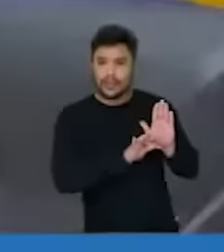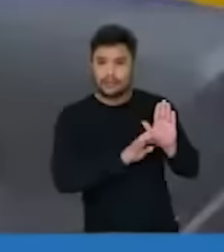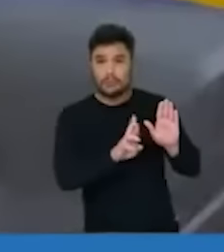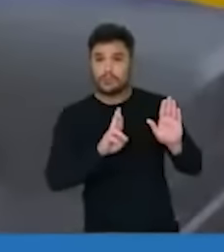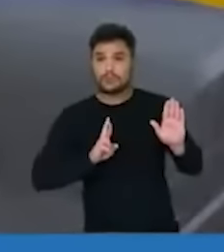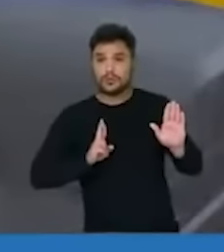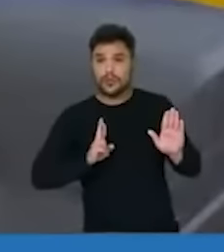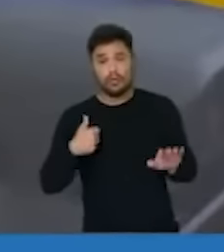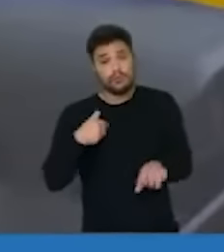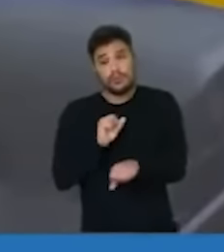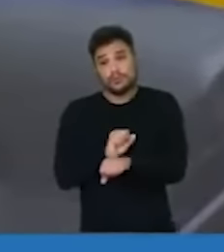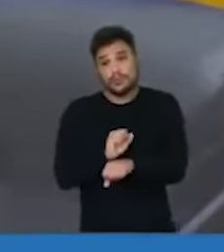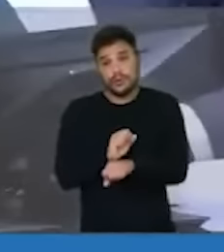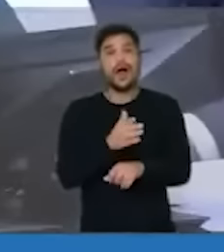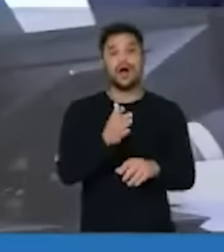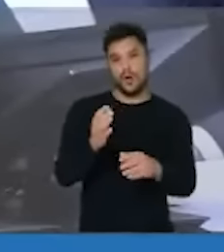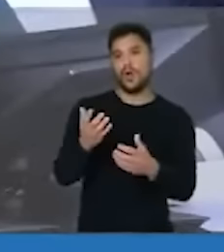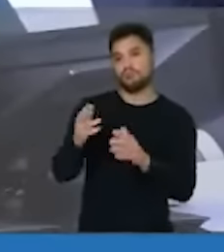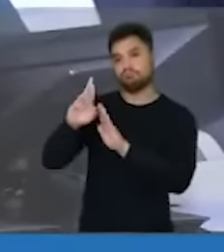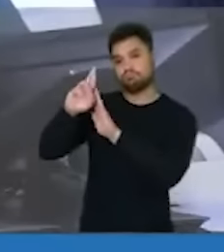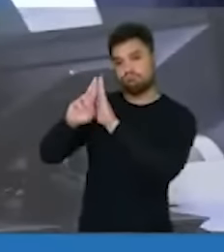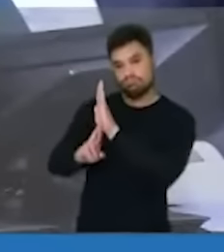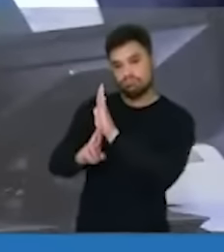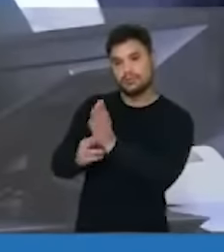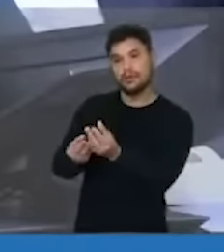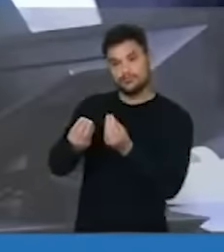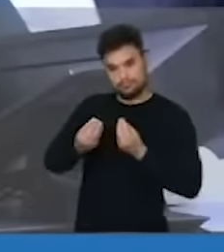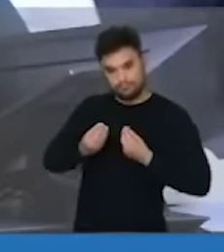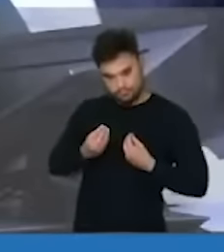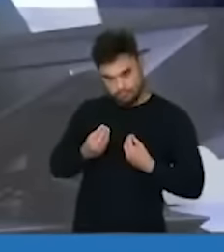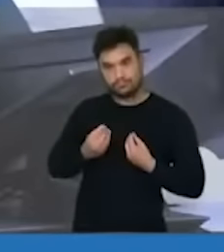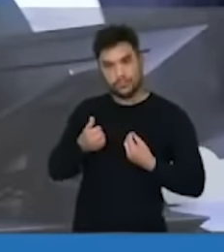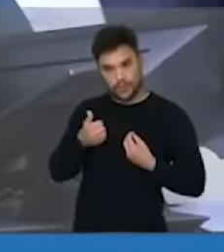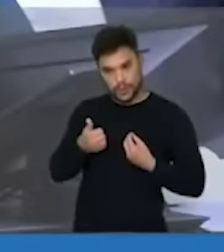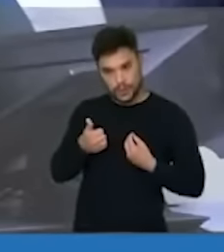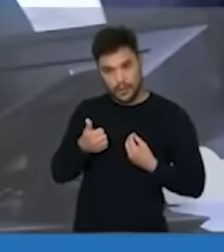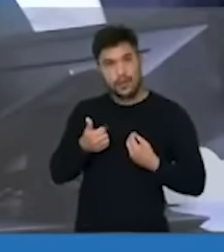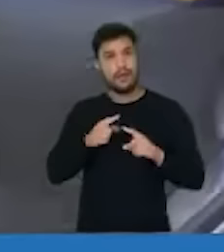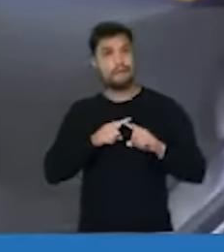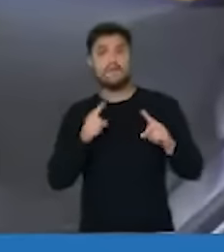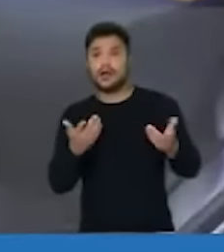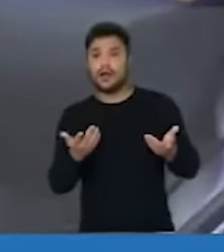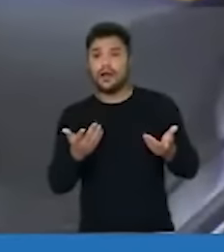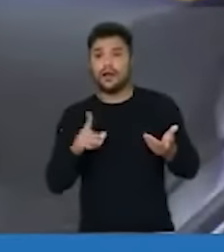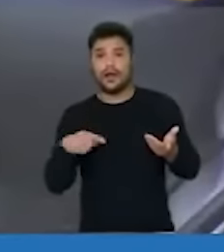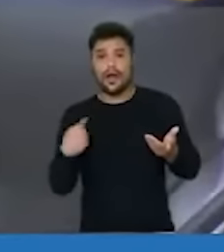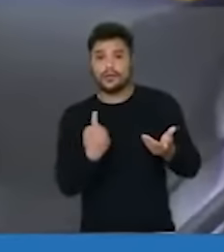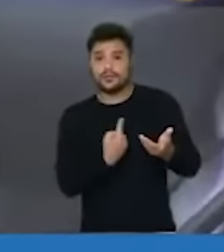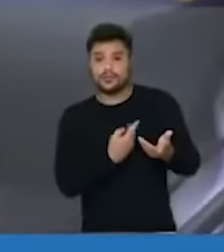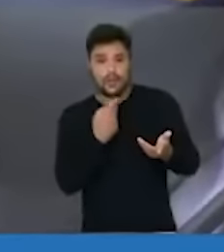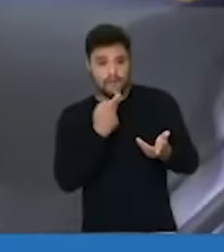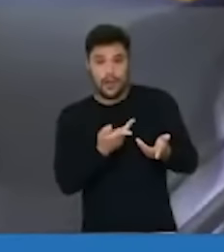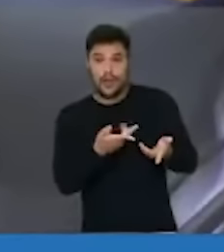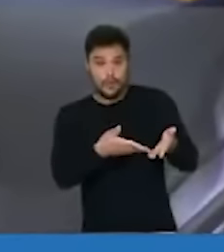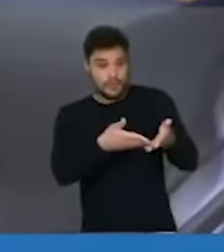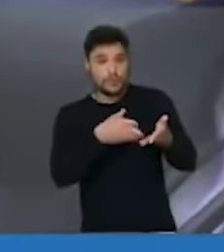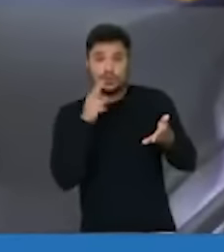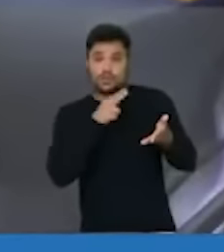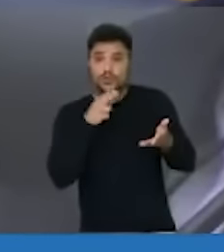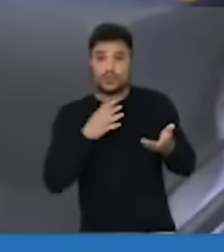aguardando. Eu recolhi a questão de ordem, Vossa Excelência, durante... Eu já recolhi a questão de ordem, Vossa Excelência. Não, mas, mas isso, a gente está colocando um requerimento de